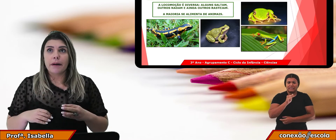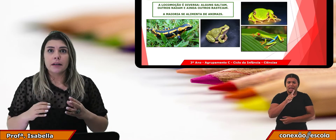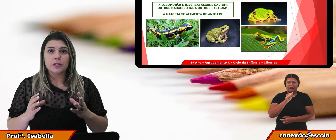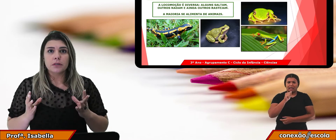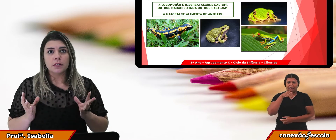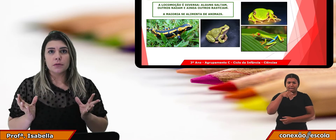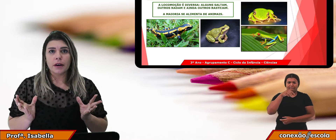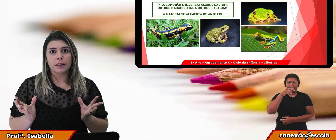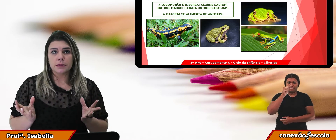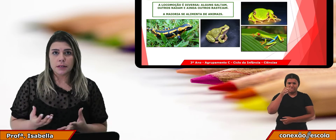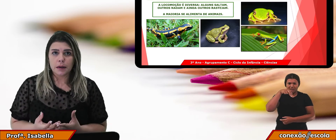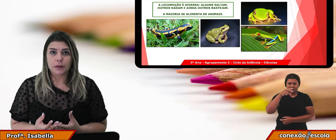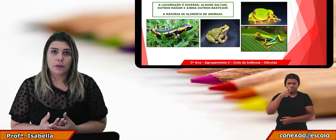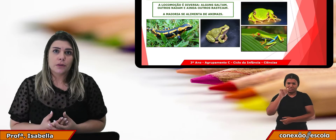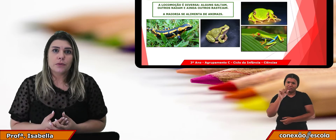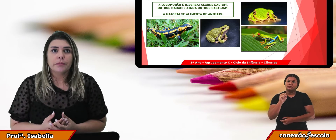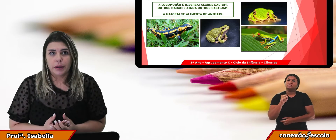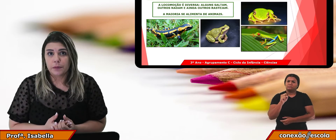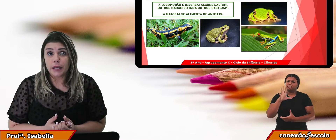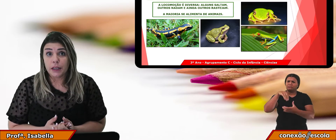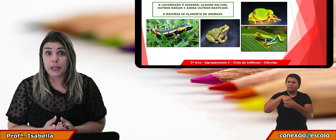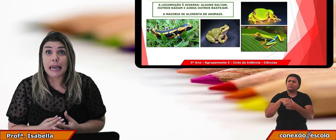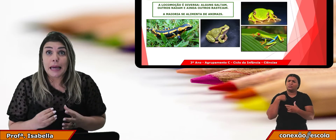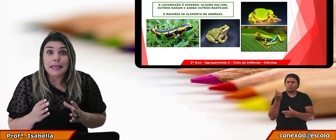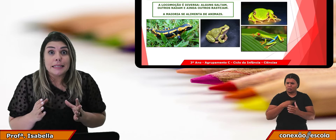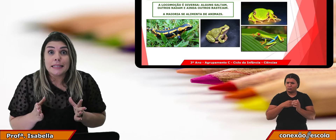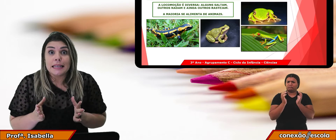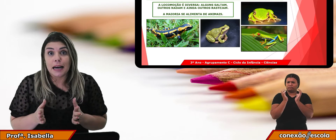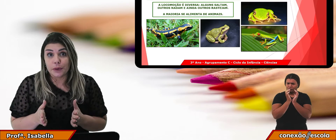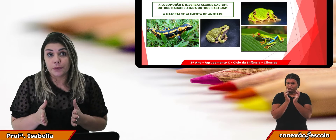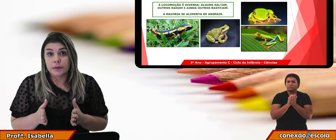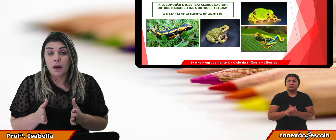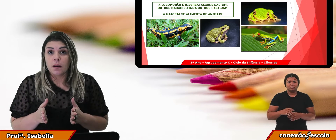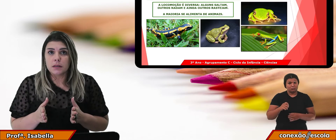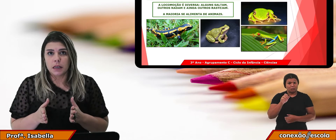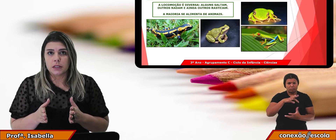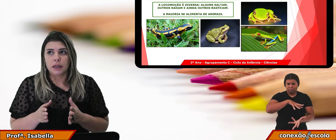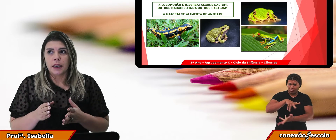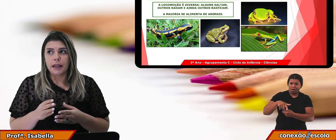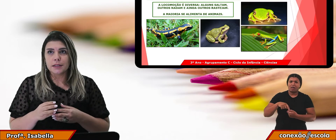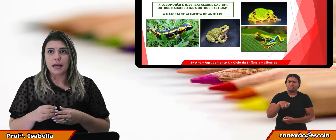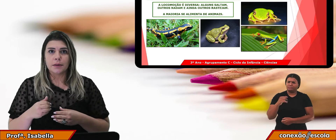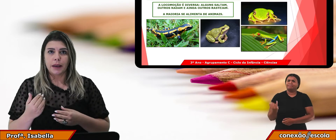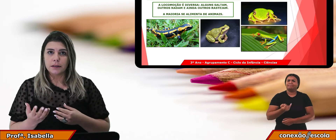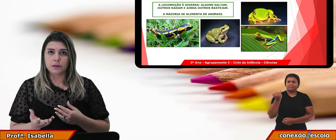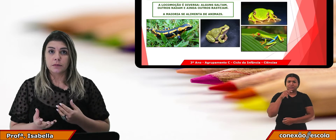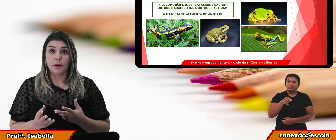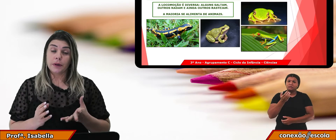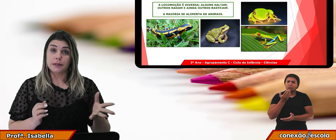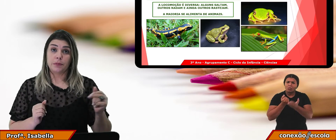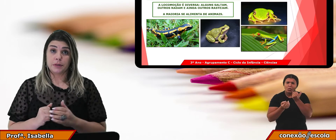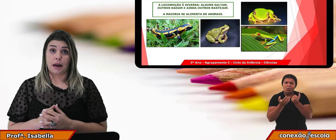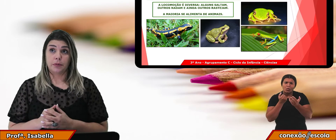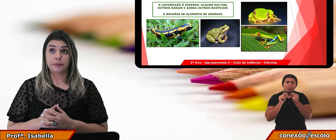fazem parte do nosso ecossistema, do nosso meio ambiente e é necessário. Ou seja, eles se alimentam,